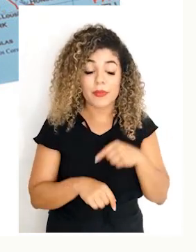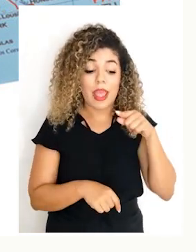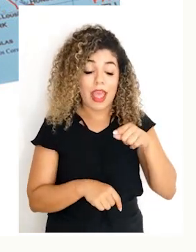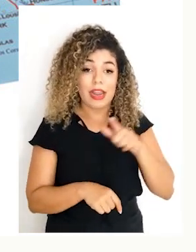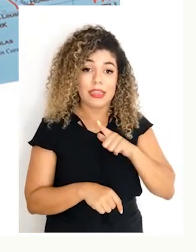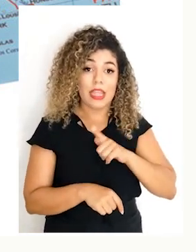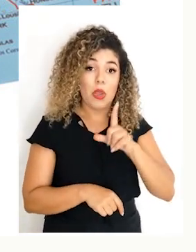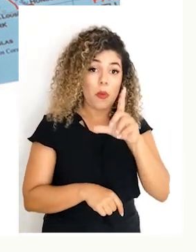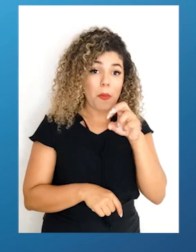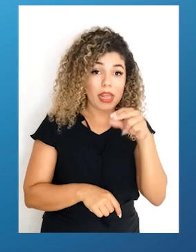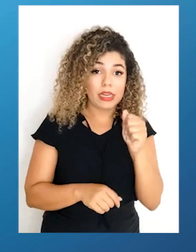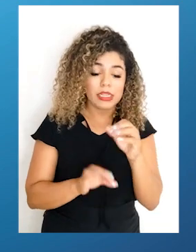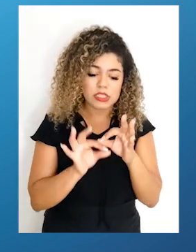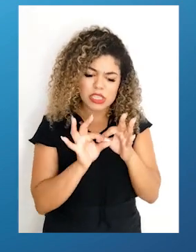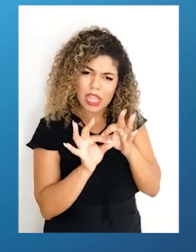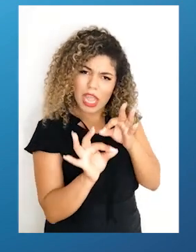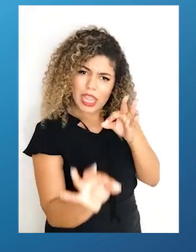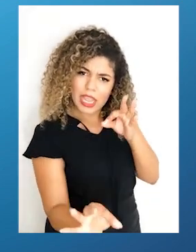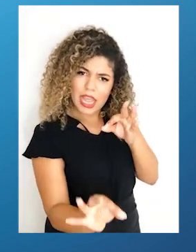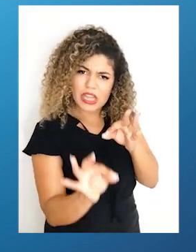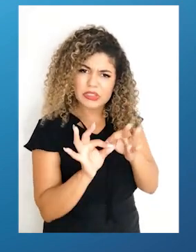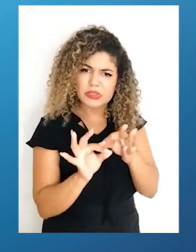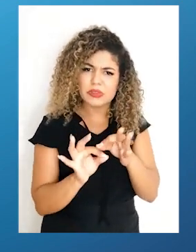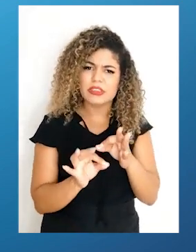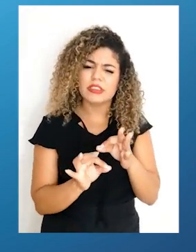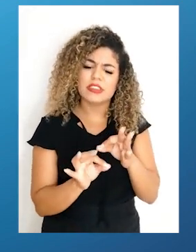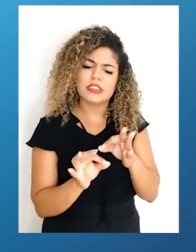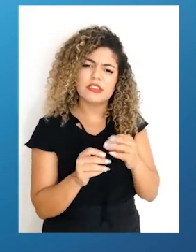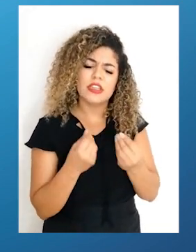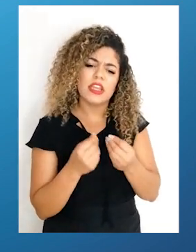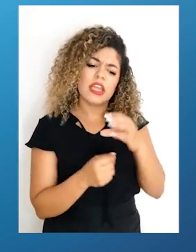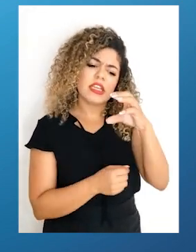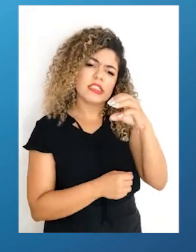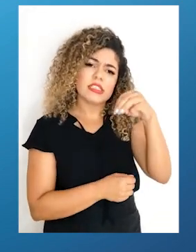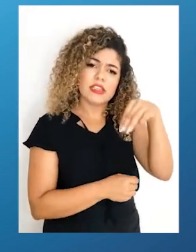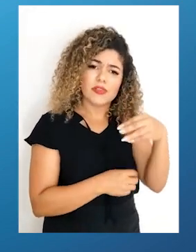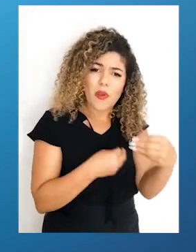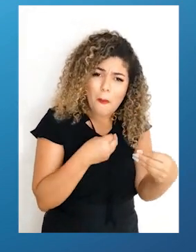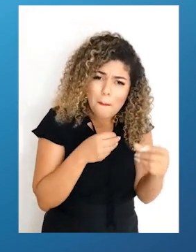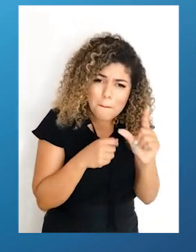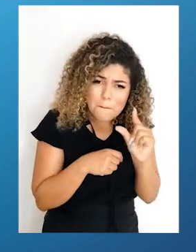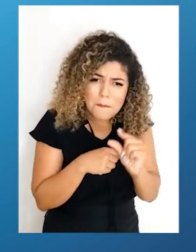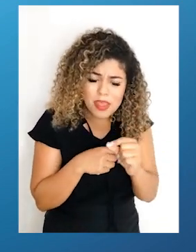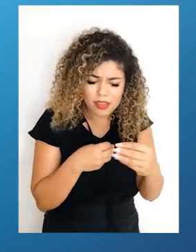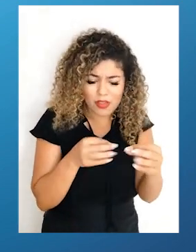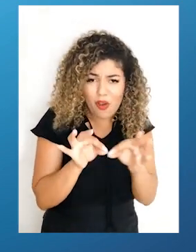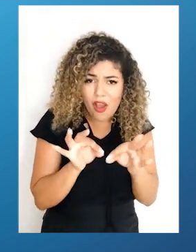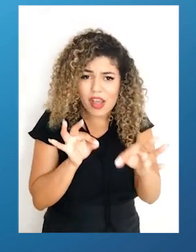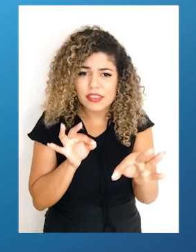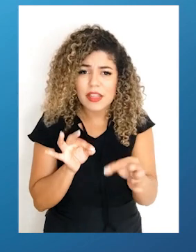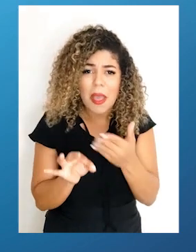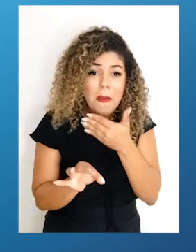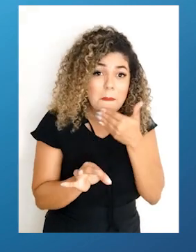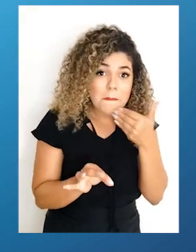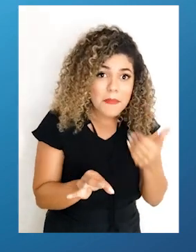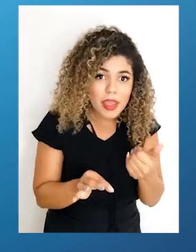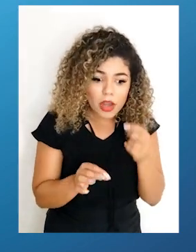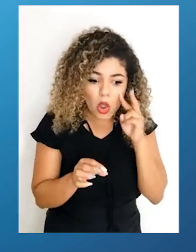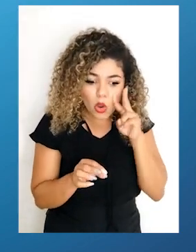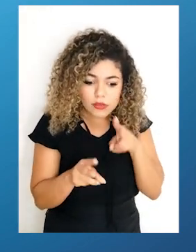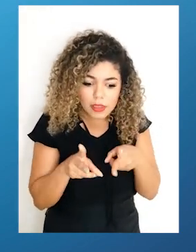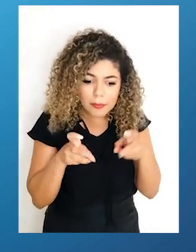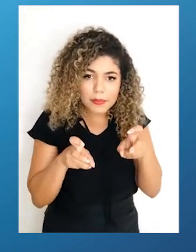centímetros. Quanto menor a distância focal, mais preciso é o objeto. Geralmente, objetos que precisam ser vistos de forma